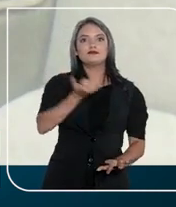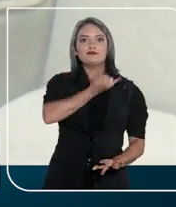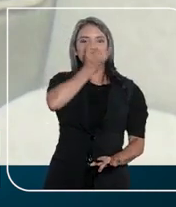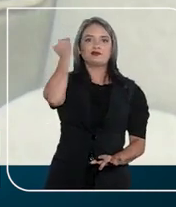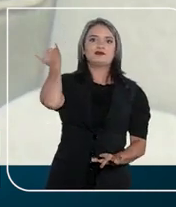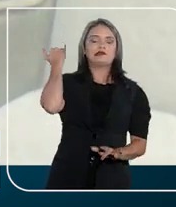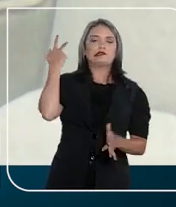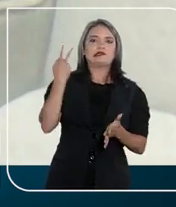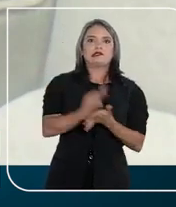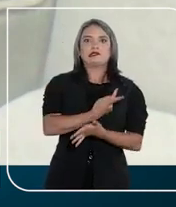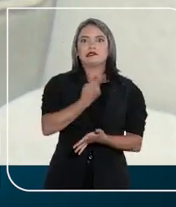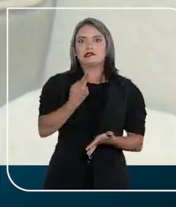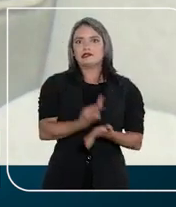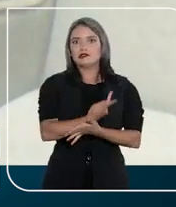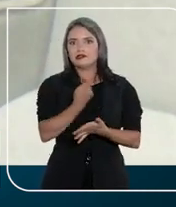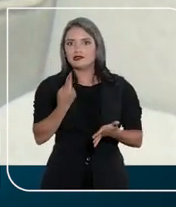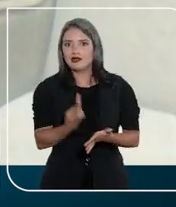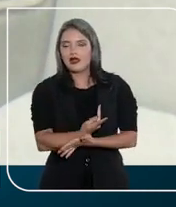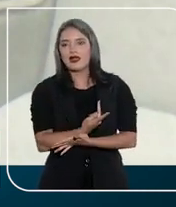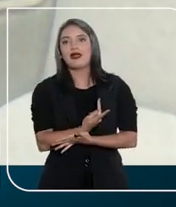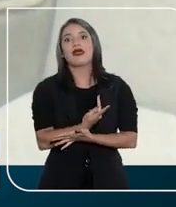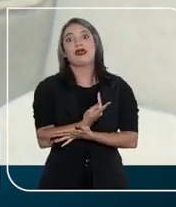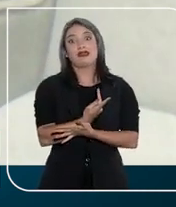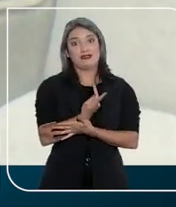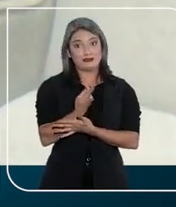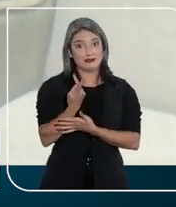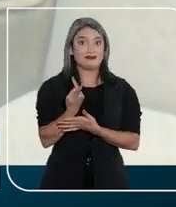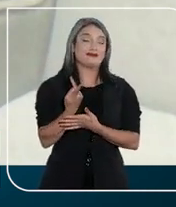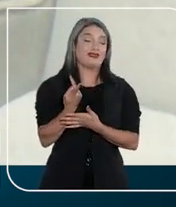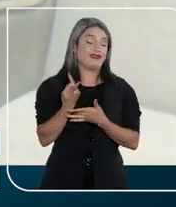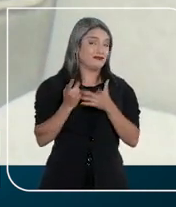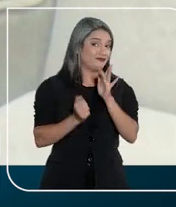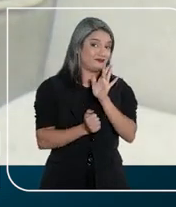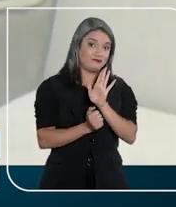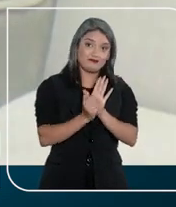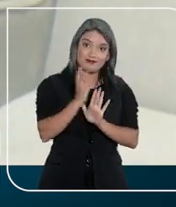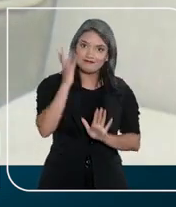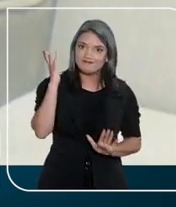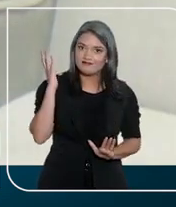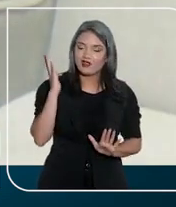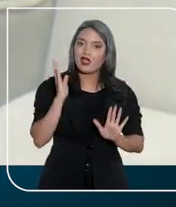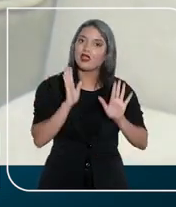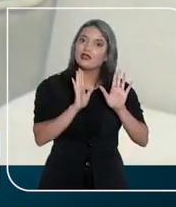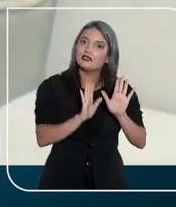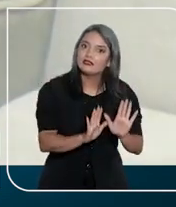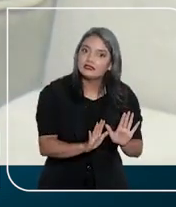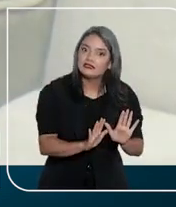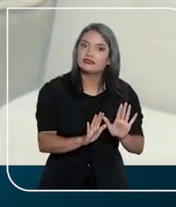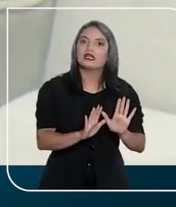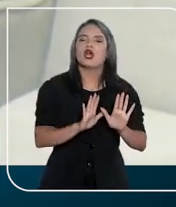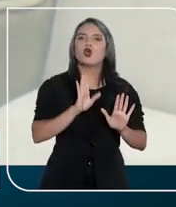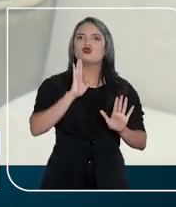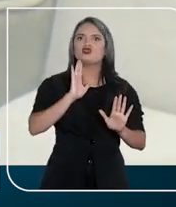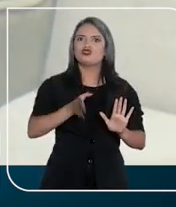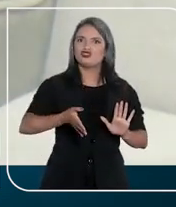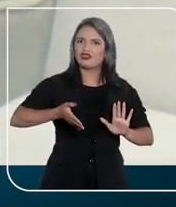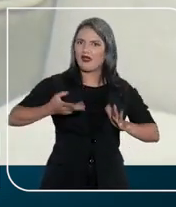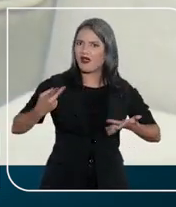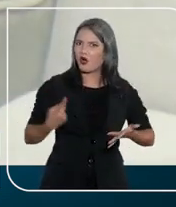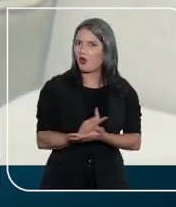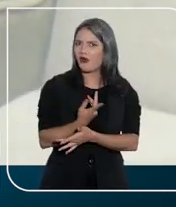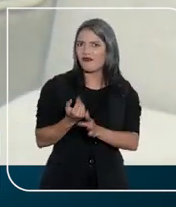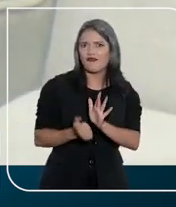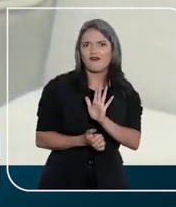erros acontecem muitas vezes com a frequência maior que se espera, né? Então, não são poucas as situações em que a